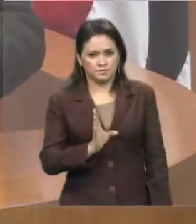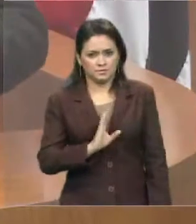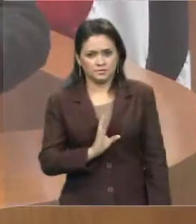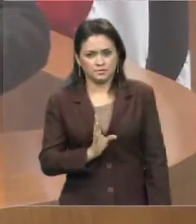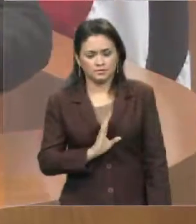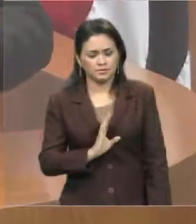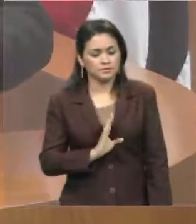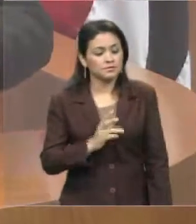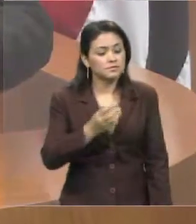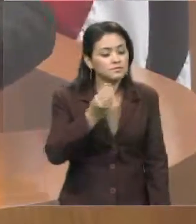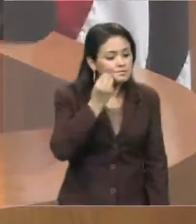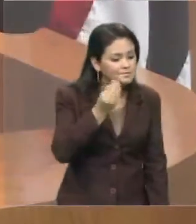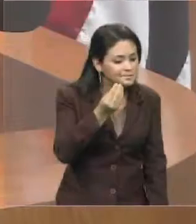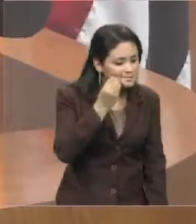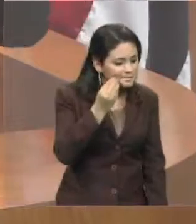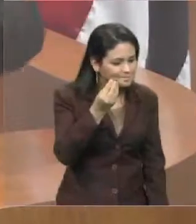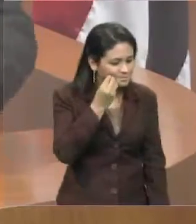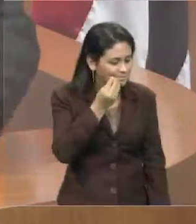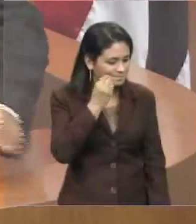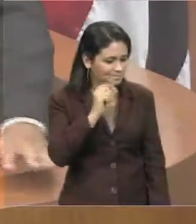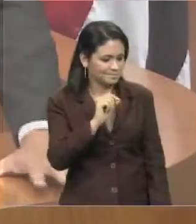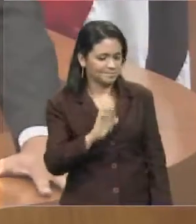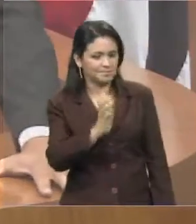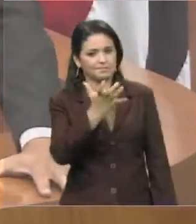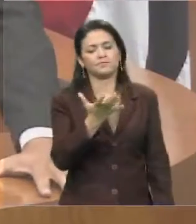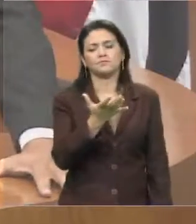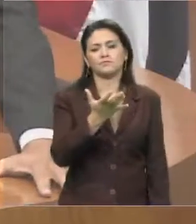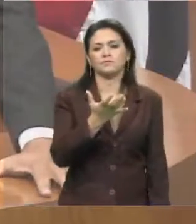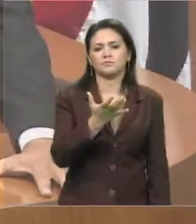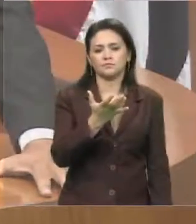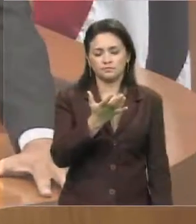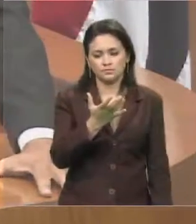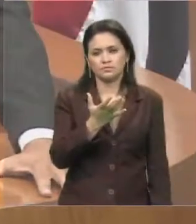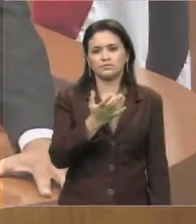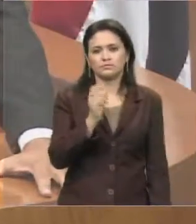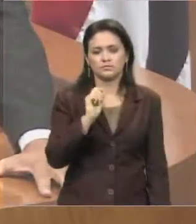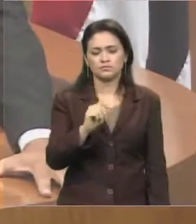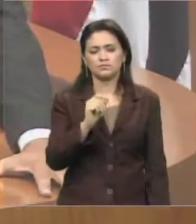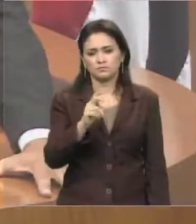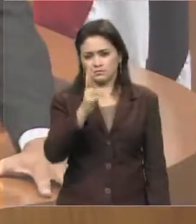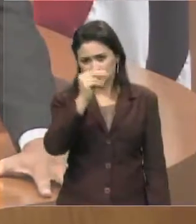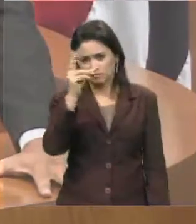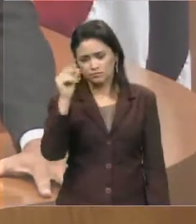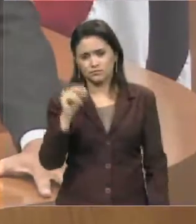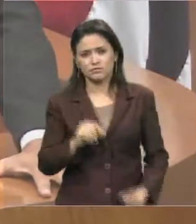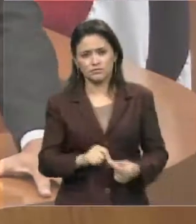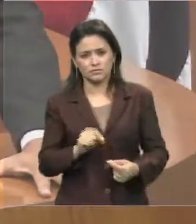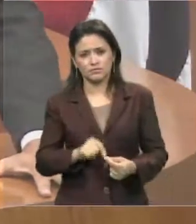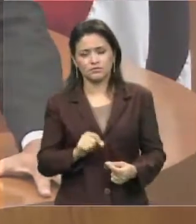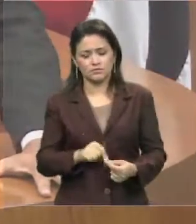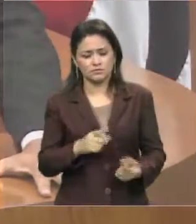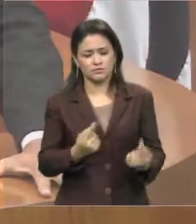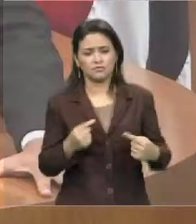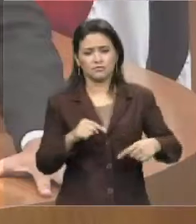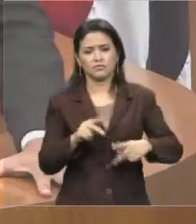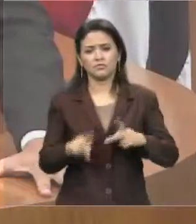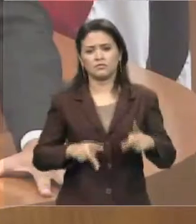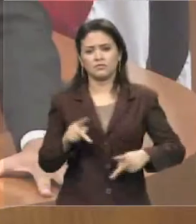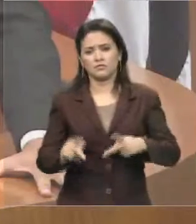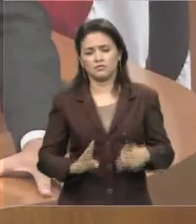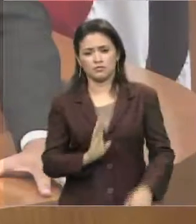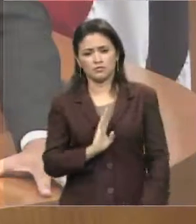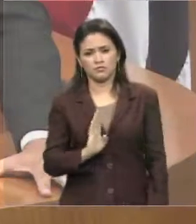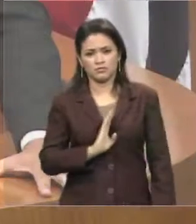conhecimento dessa situação criminosa que o senhor prefeito tem cometido contra a população de